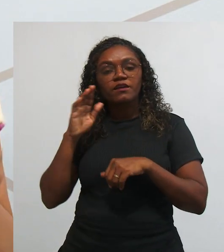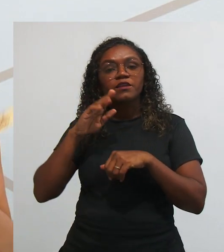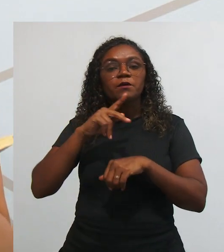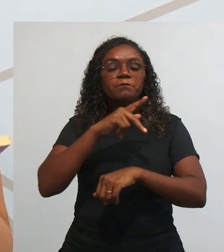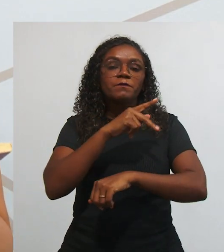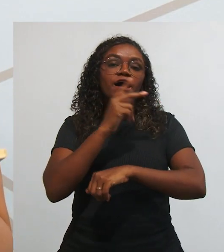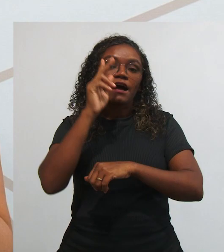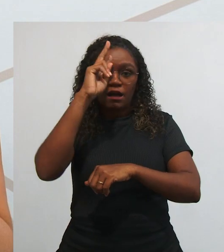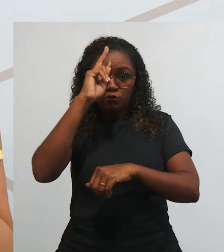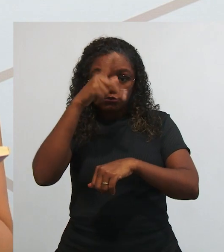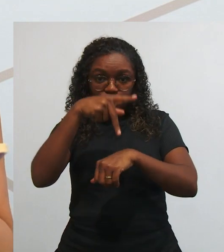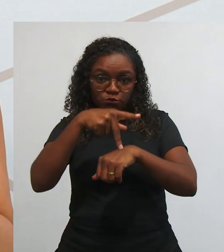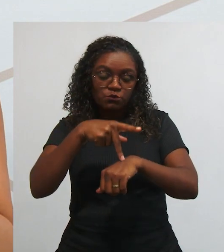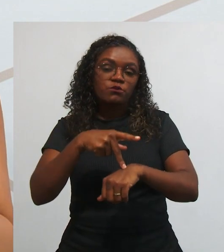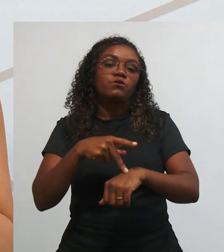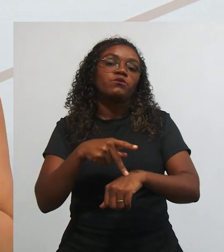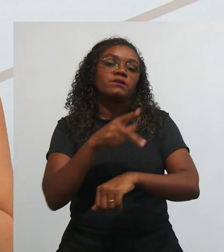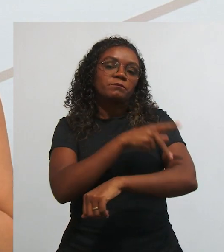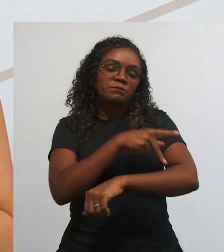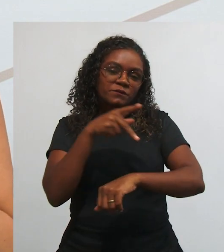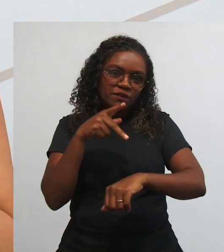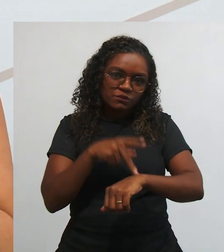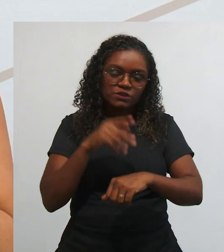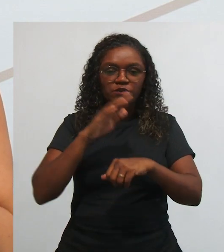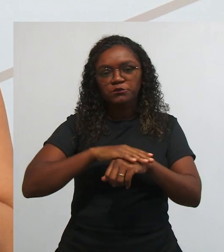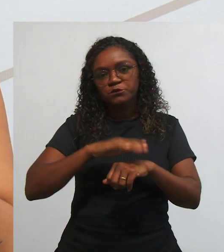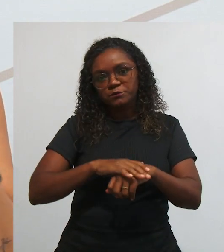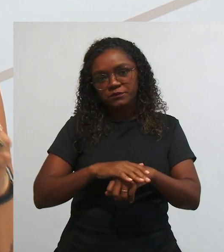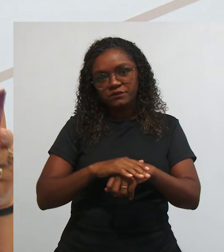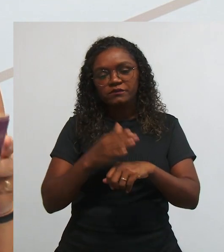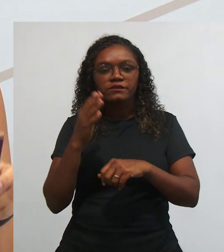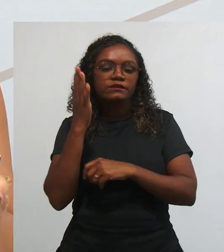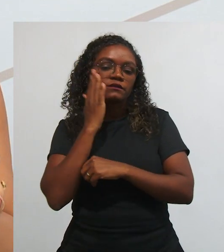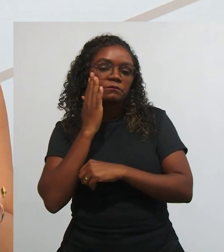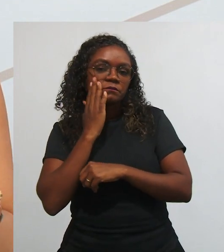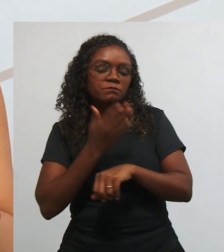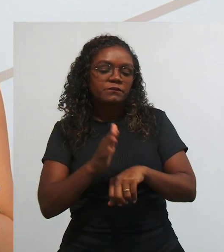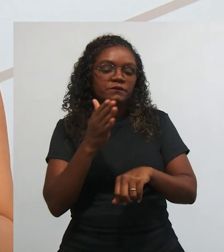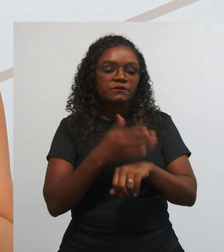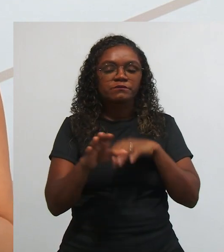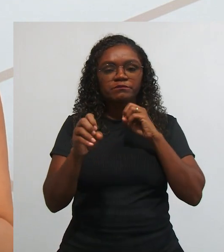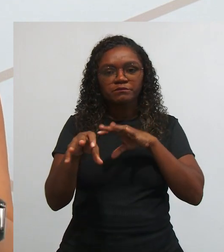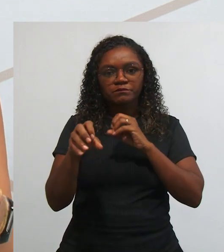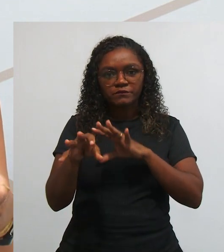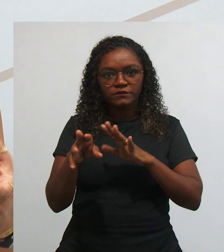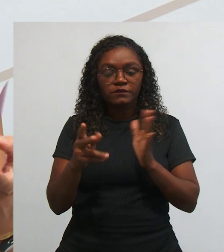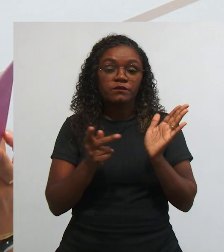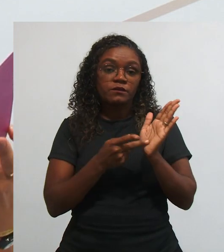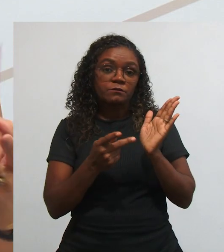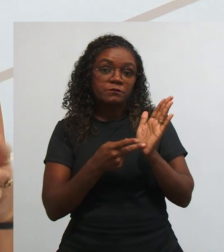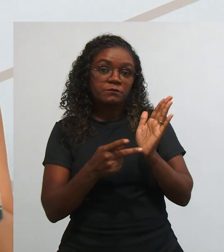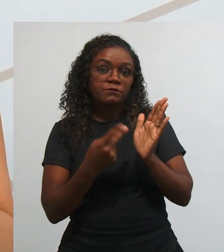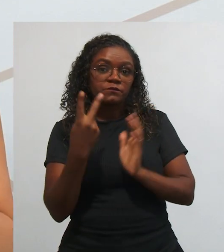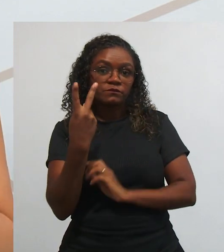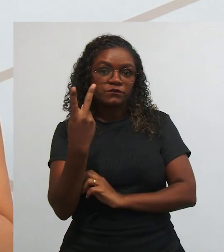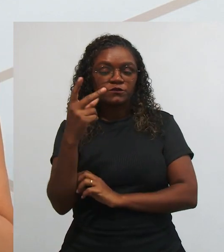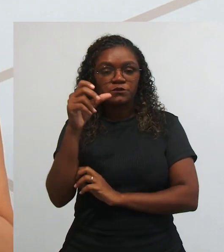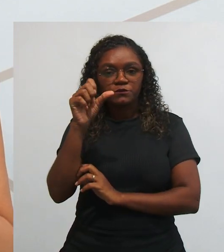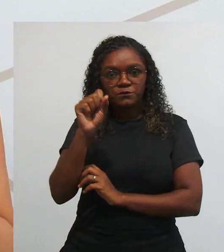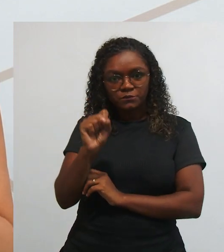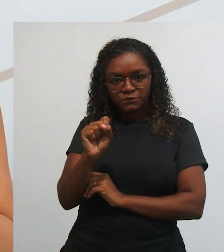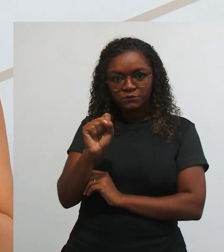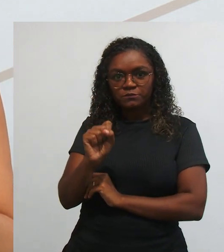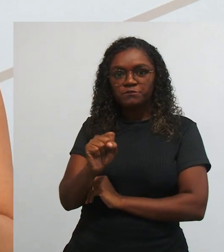Autonomia, saberes necessários à prática educativa. Lá na página 28,